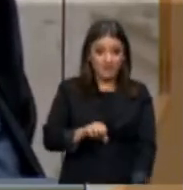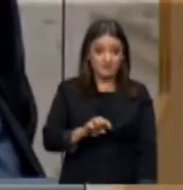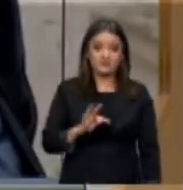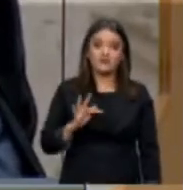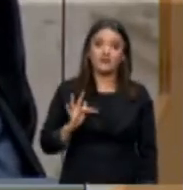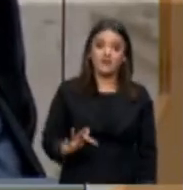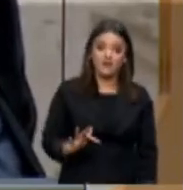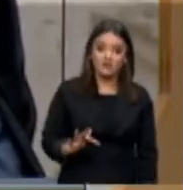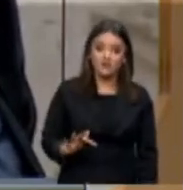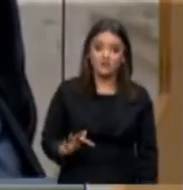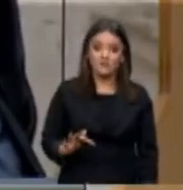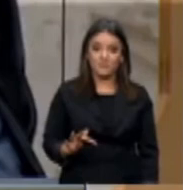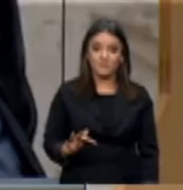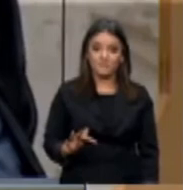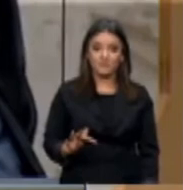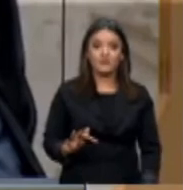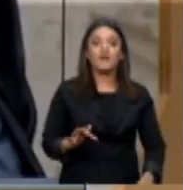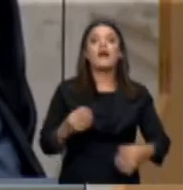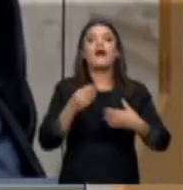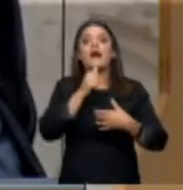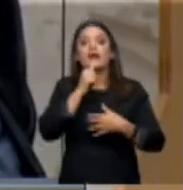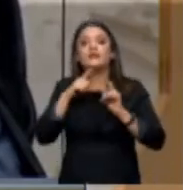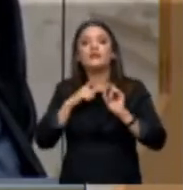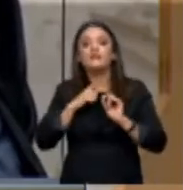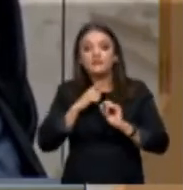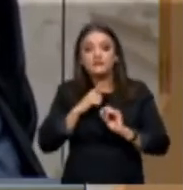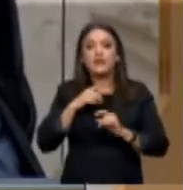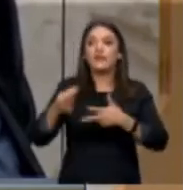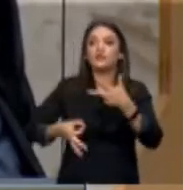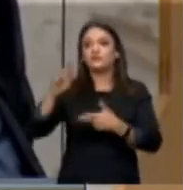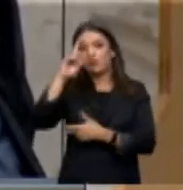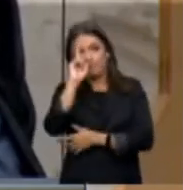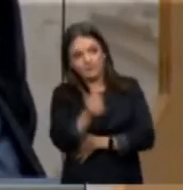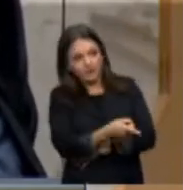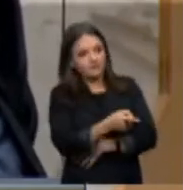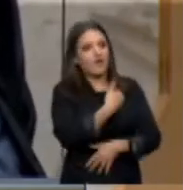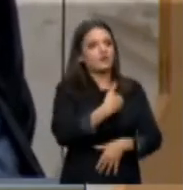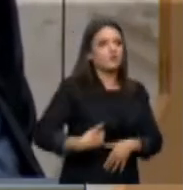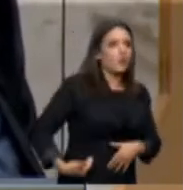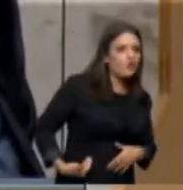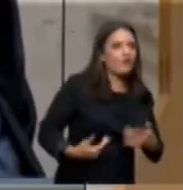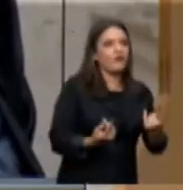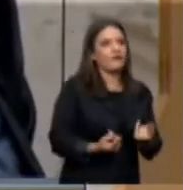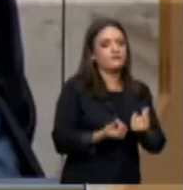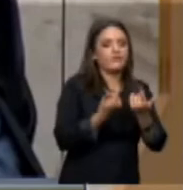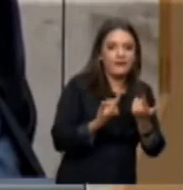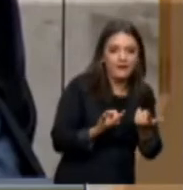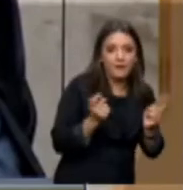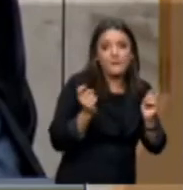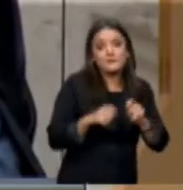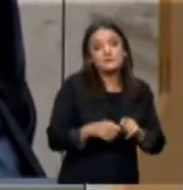ainda a fase da execução contra a Fazenda Pública, com a possibilidade de tantos recursos e